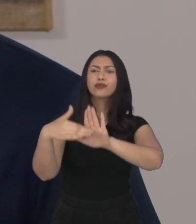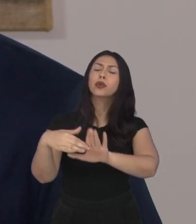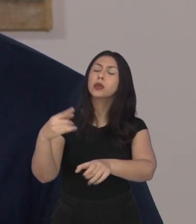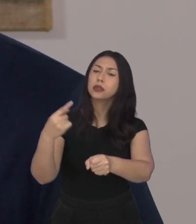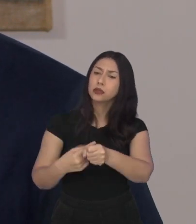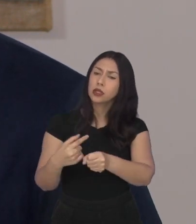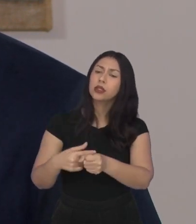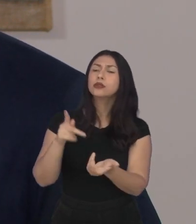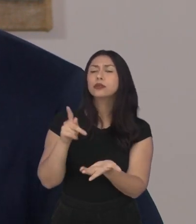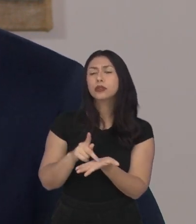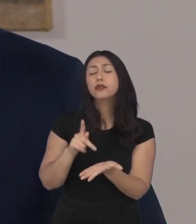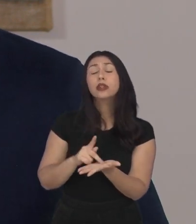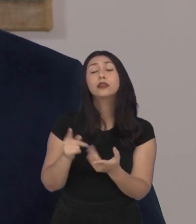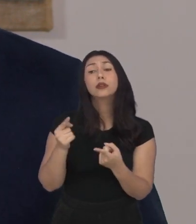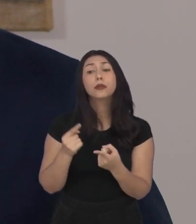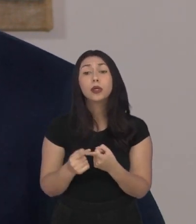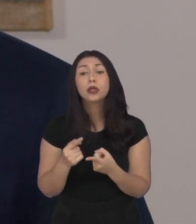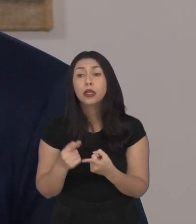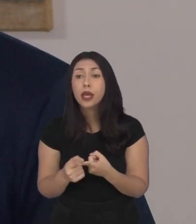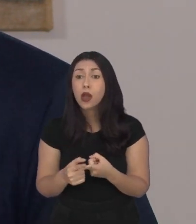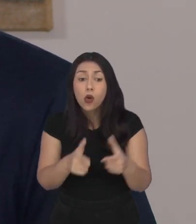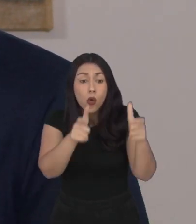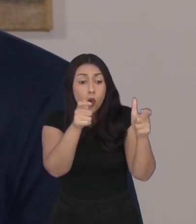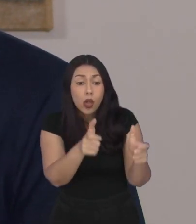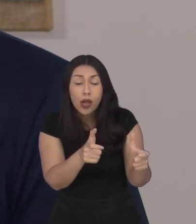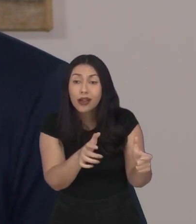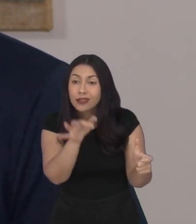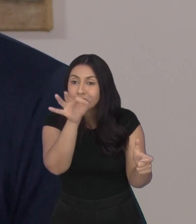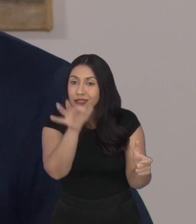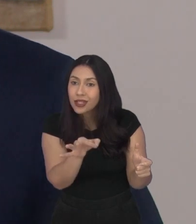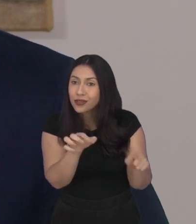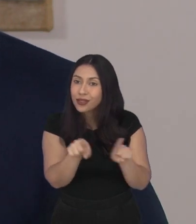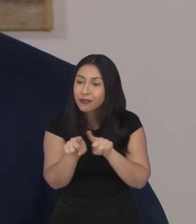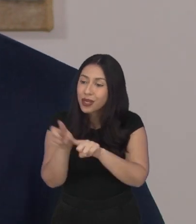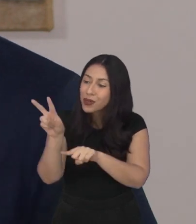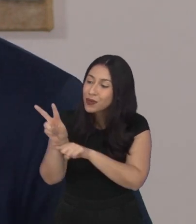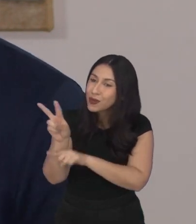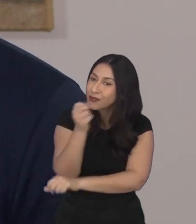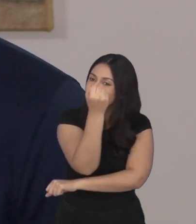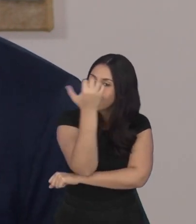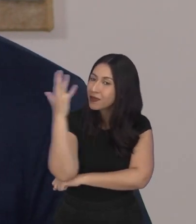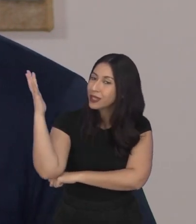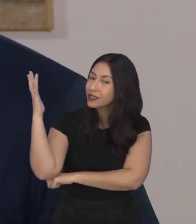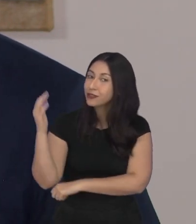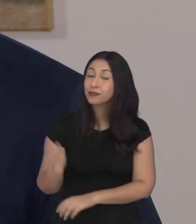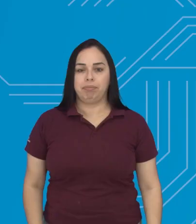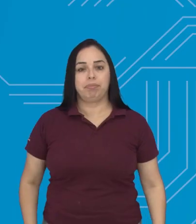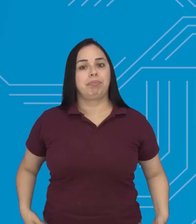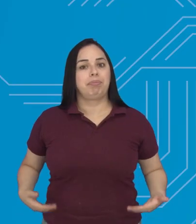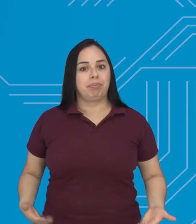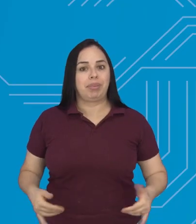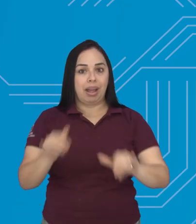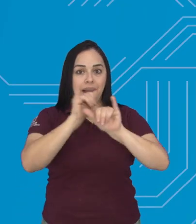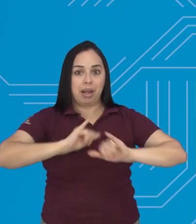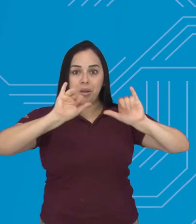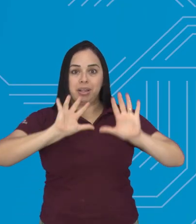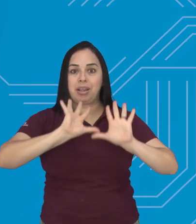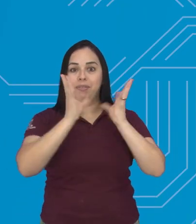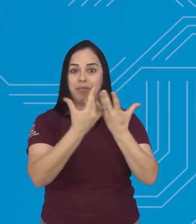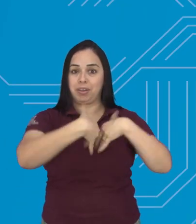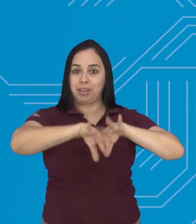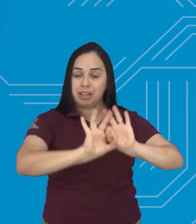receber o diagnóstico, o Kleber nem imaginava que o cansaço que vinha sentindo era consequência da leucemia.